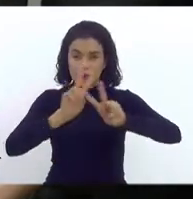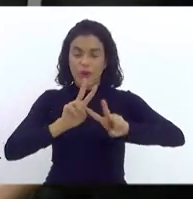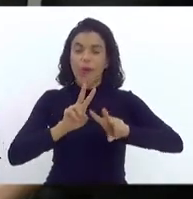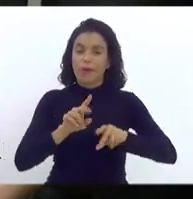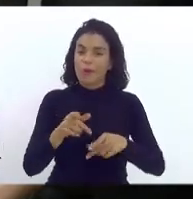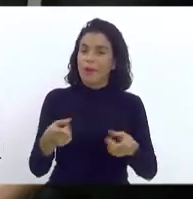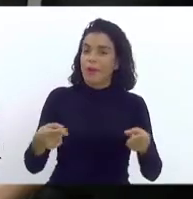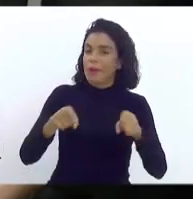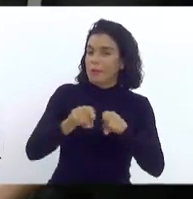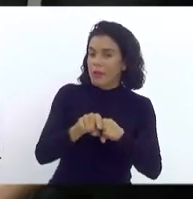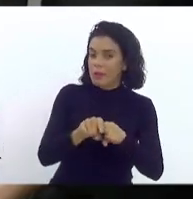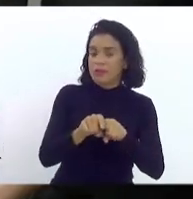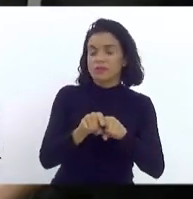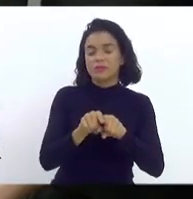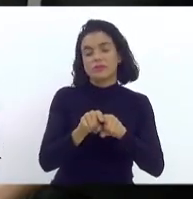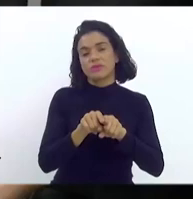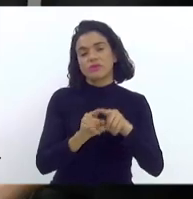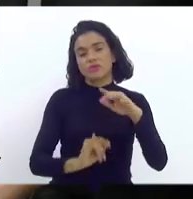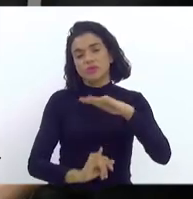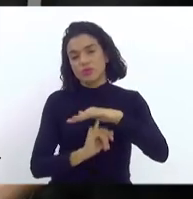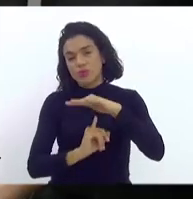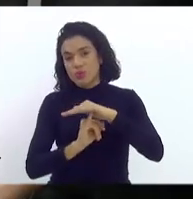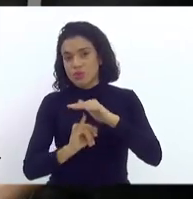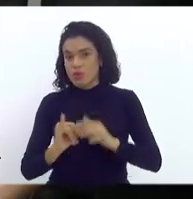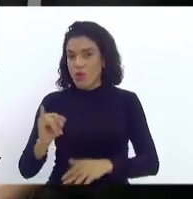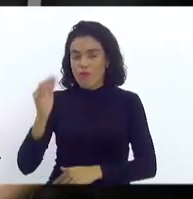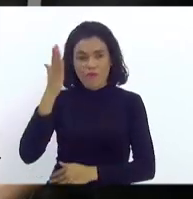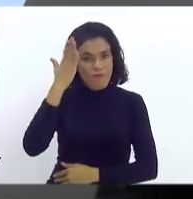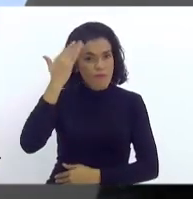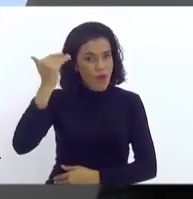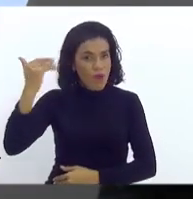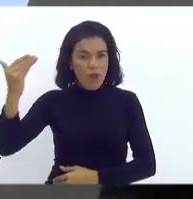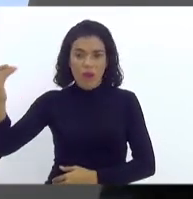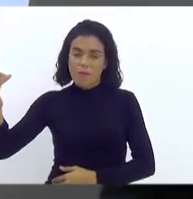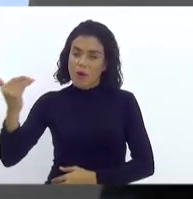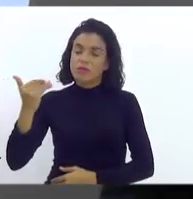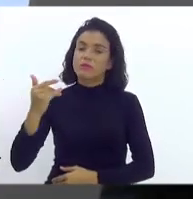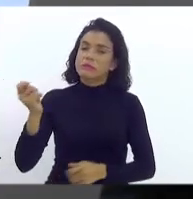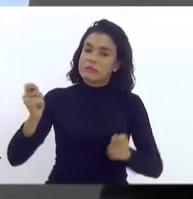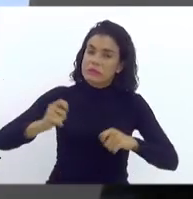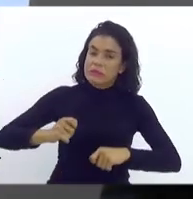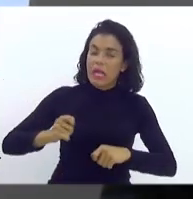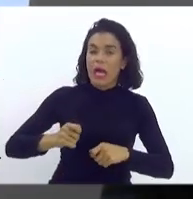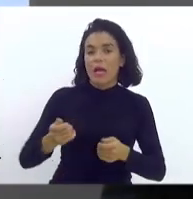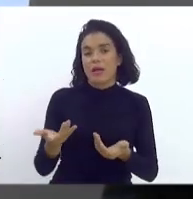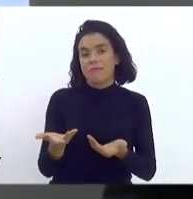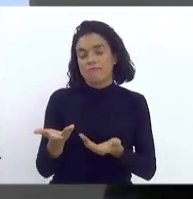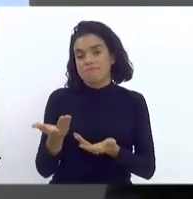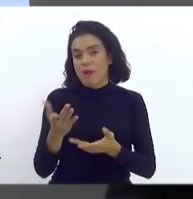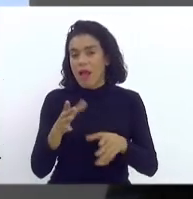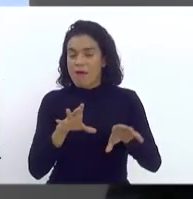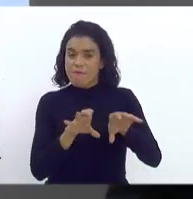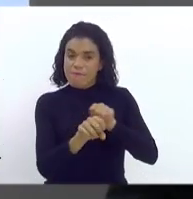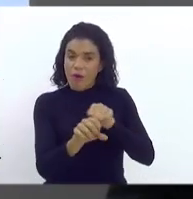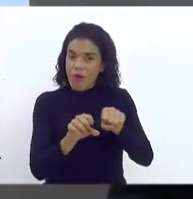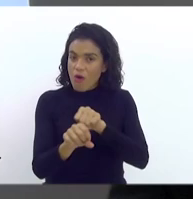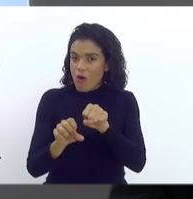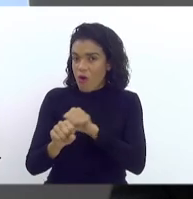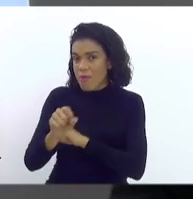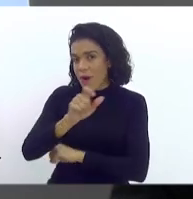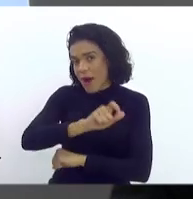que em parceria com instituições renomadas que possam atender a formação